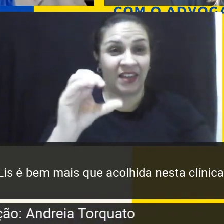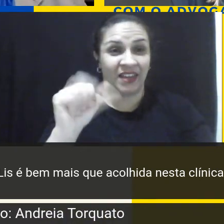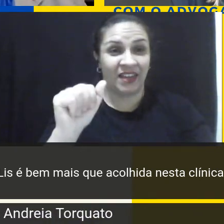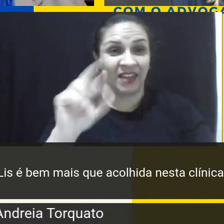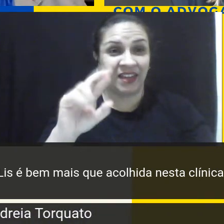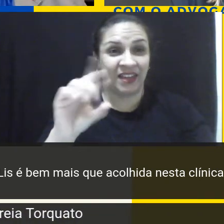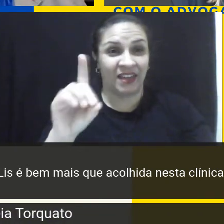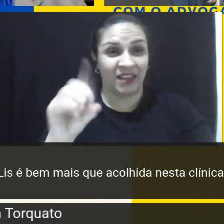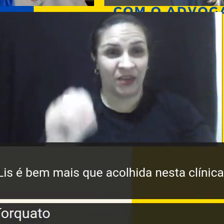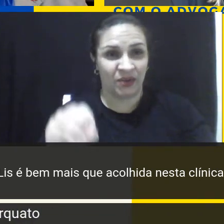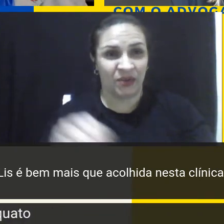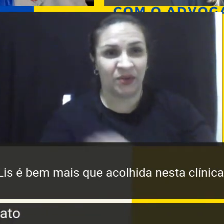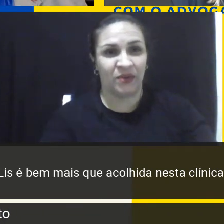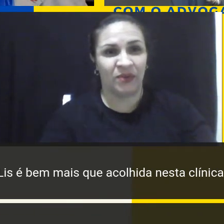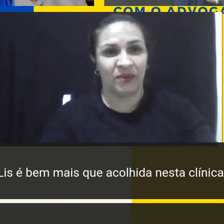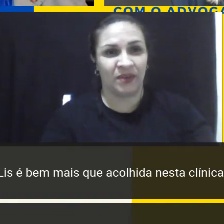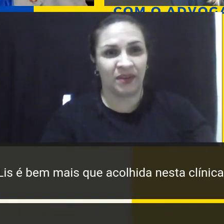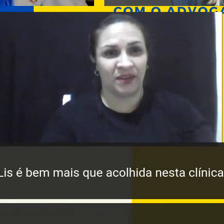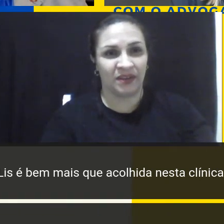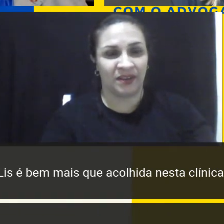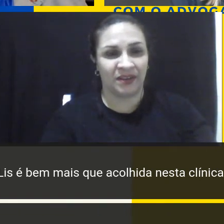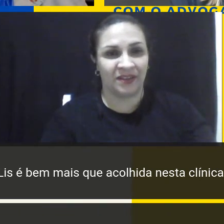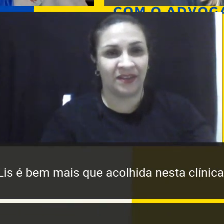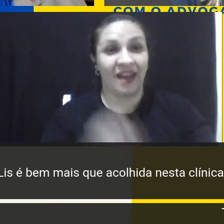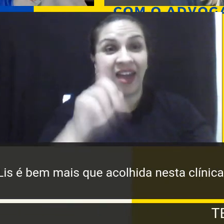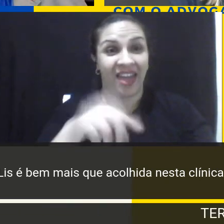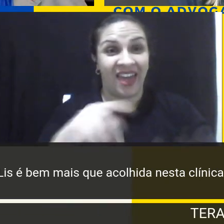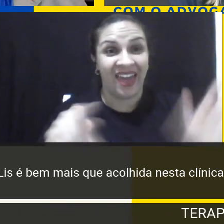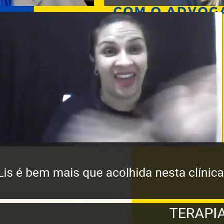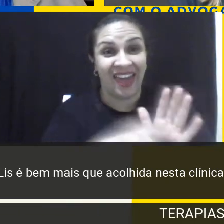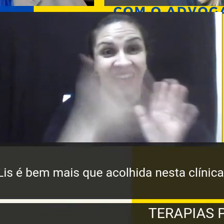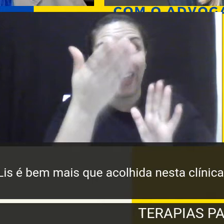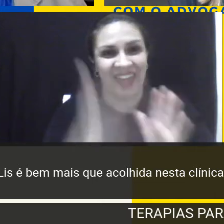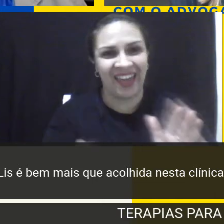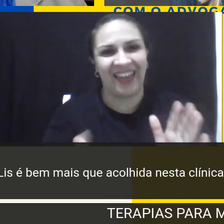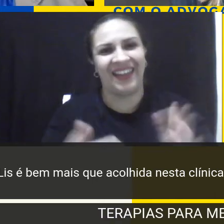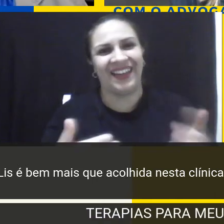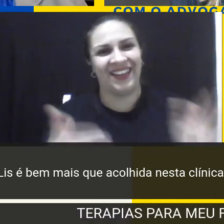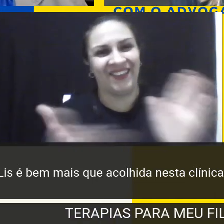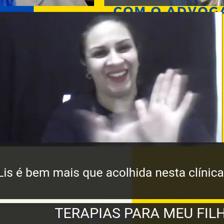Antônio Ricardo, é o autor? É o autor, tá aí.